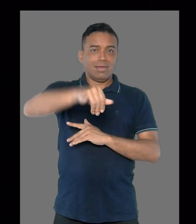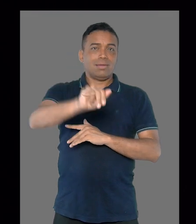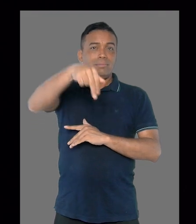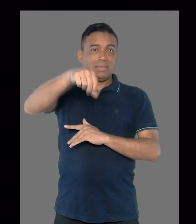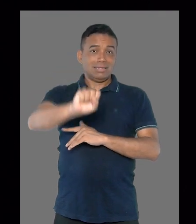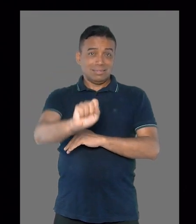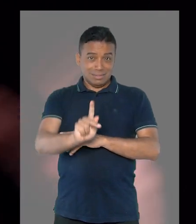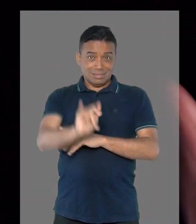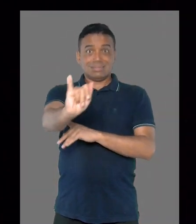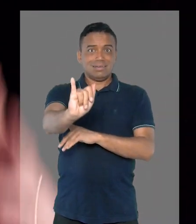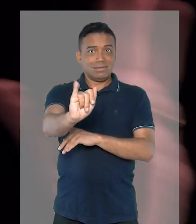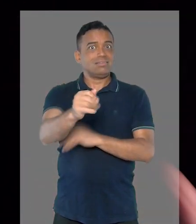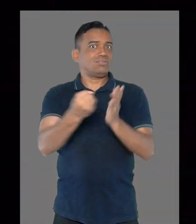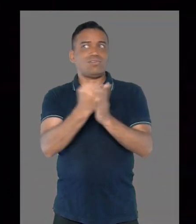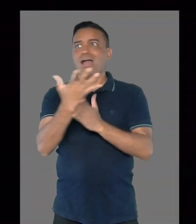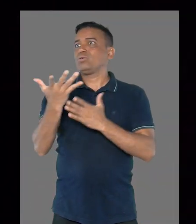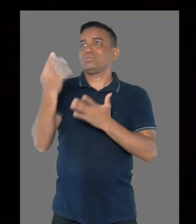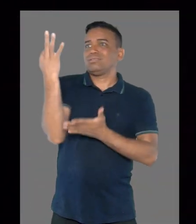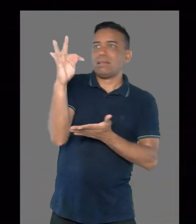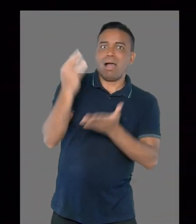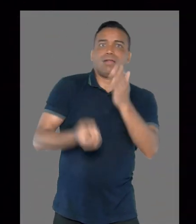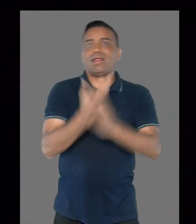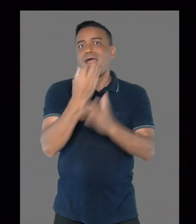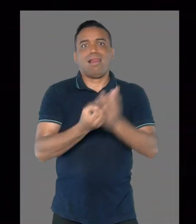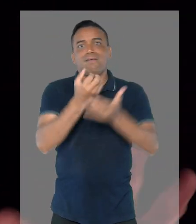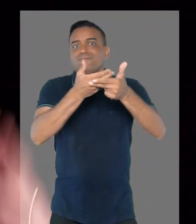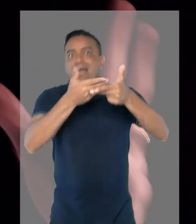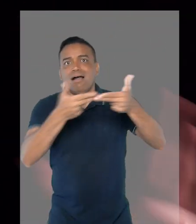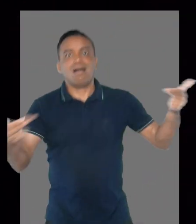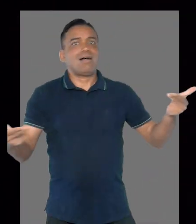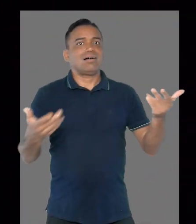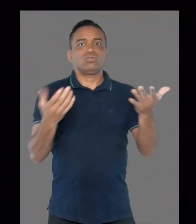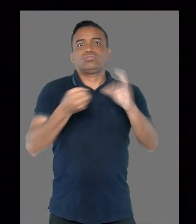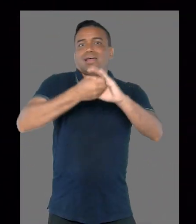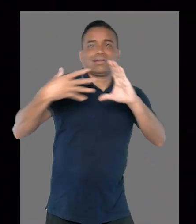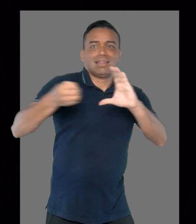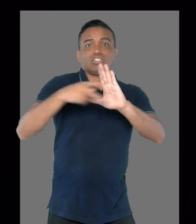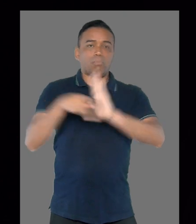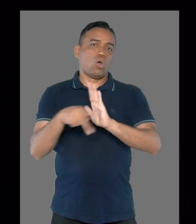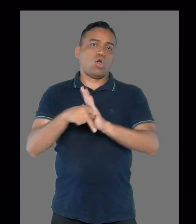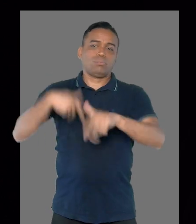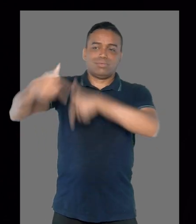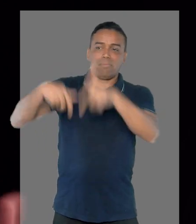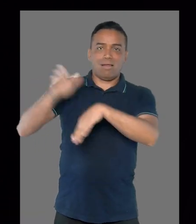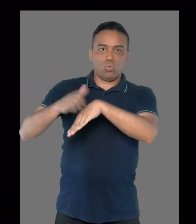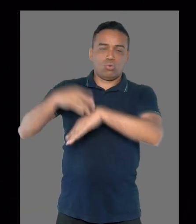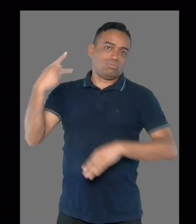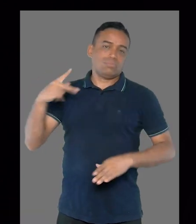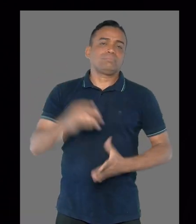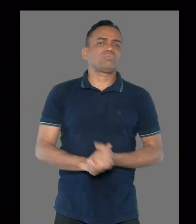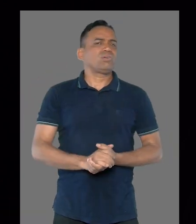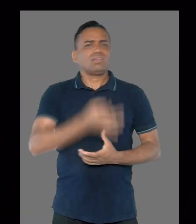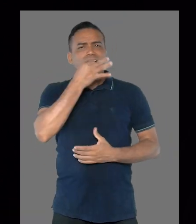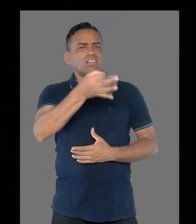aí. Para falar de muito mais coisas sobre ele, assim, de muito mais elementos da obra dele. Mas eu tentei